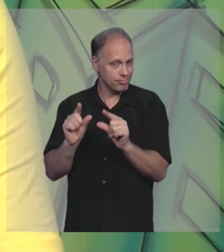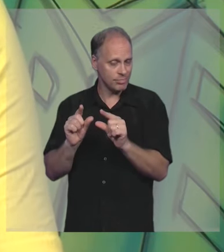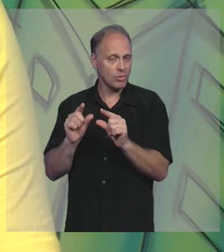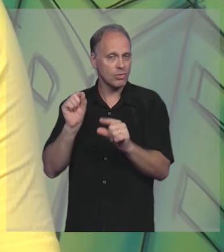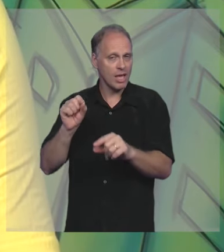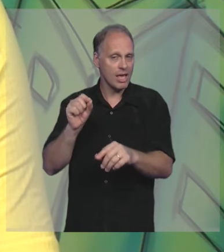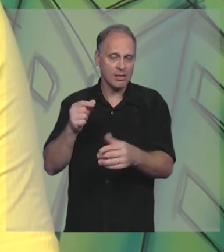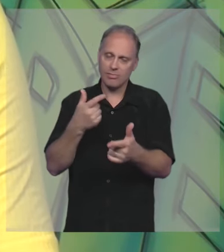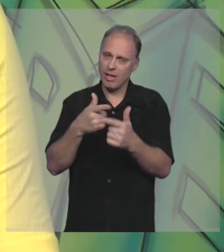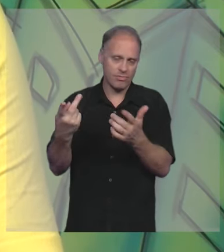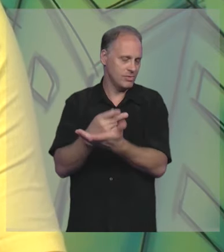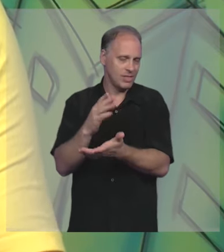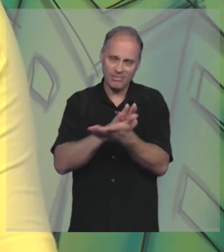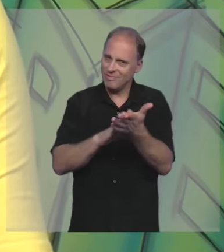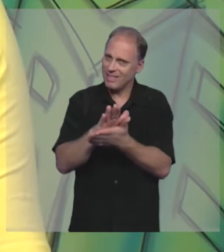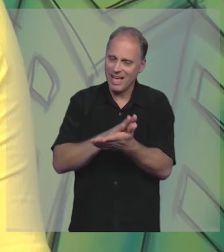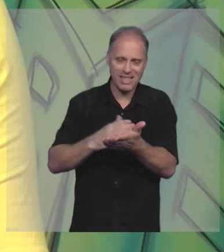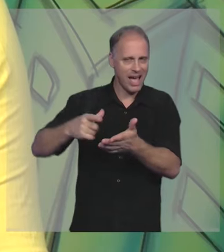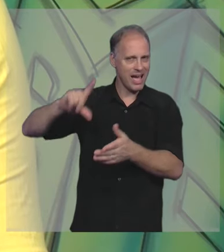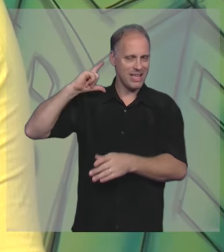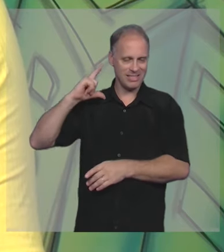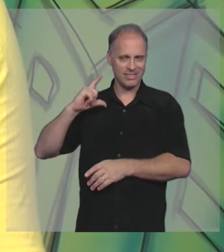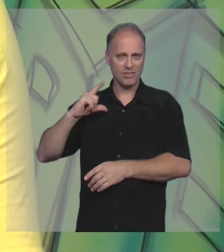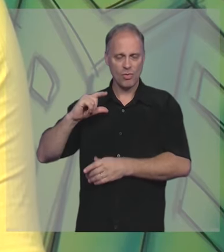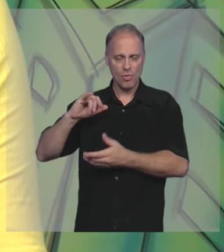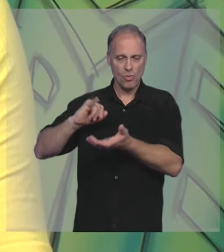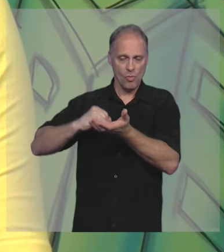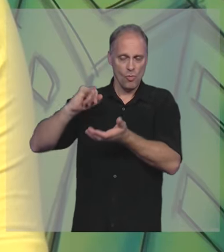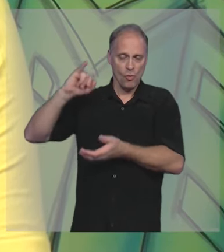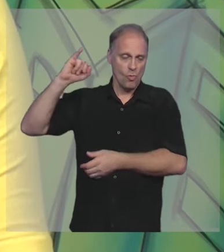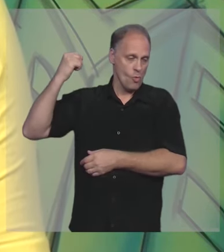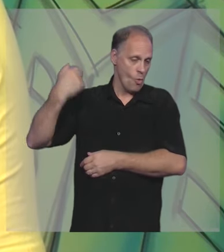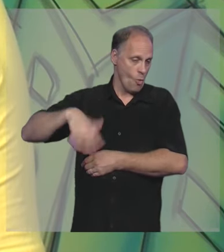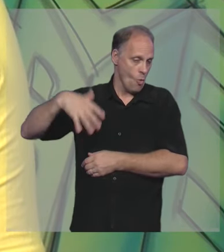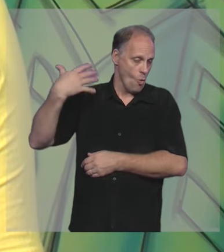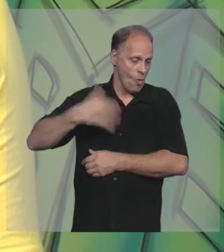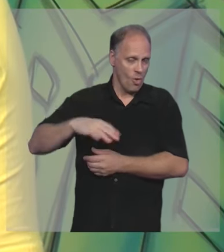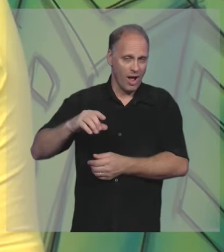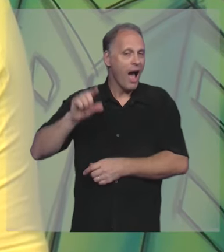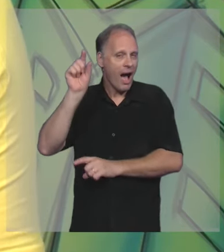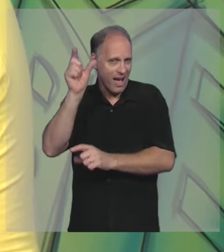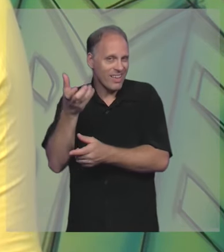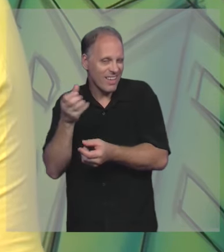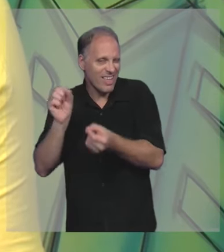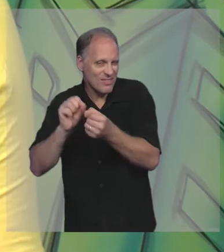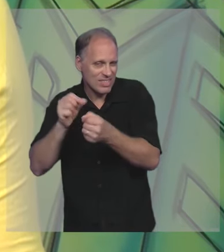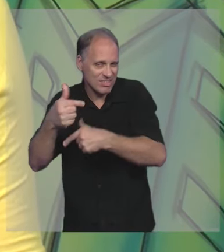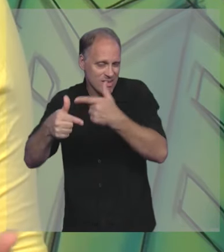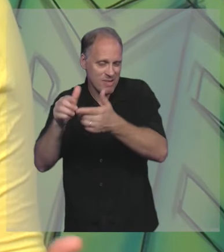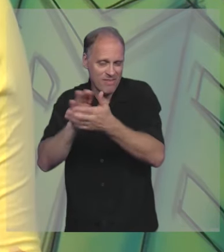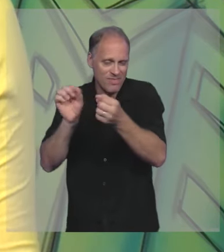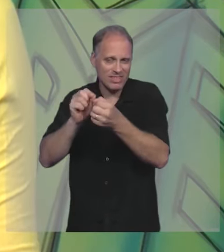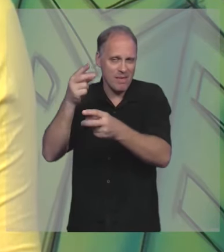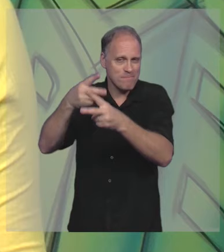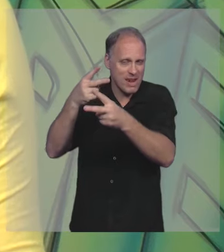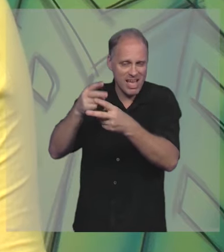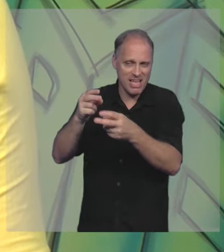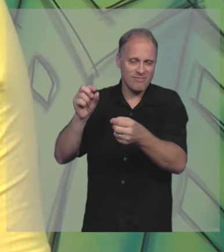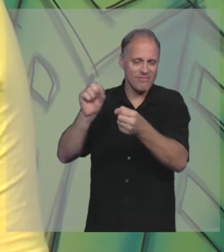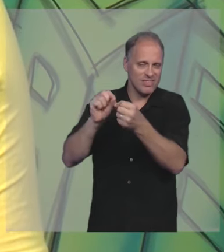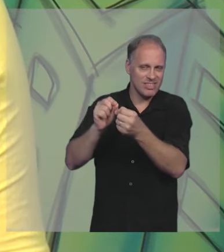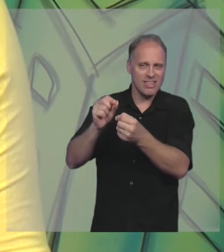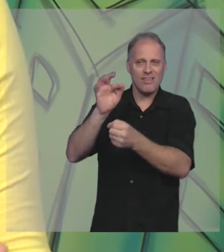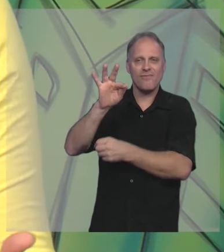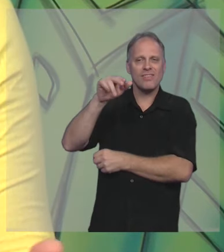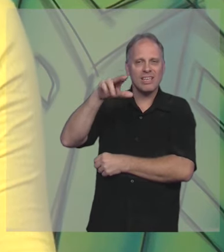não acontecia no momento de crise. Com a taxa extremamente alta, ninguém tem expectativas de fazer um empréstimo,